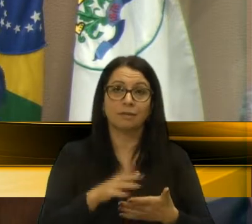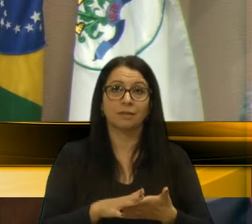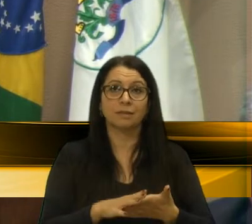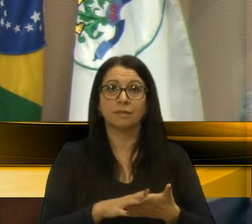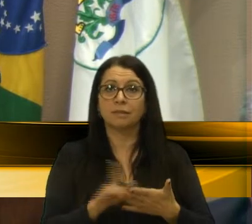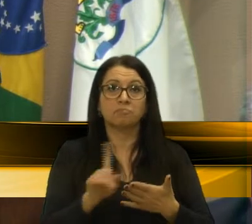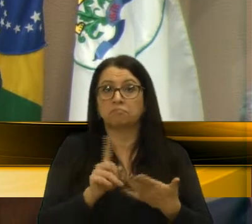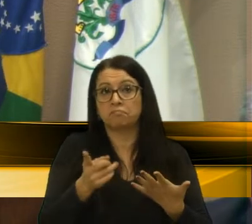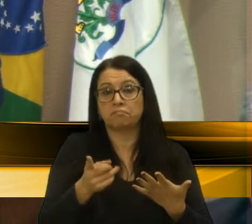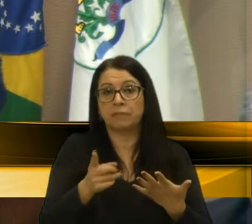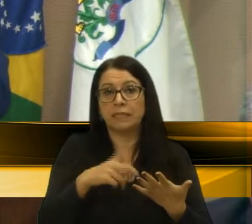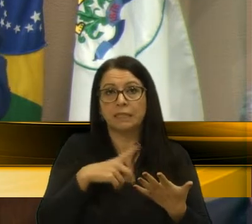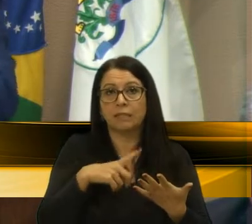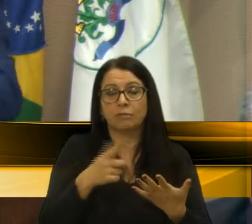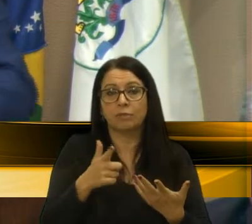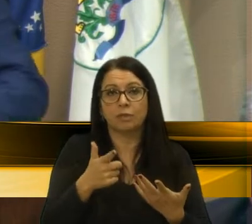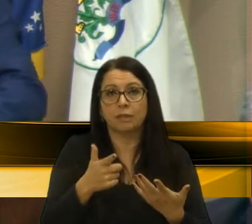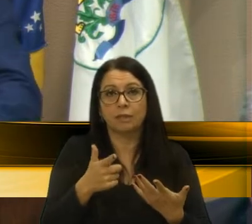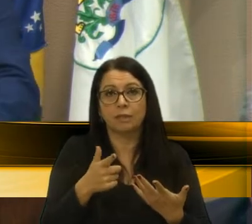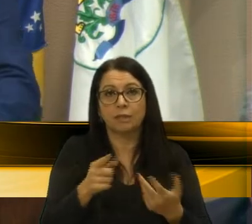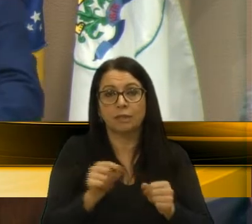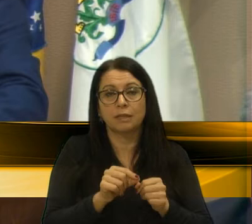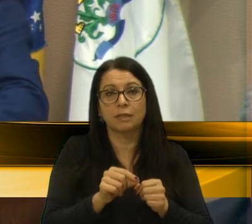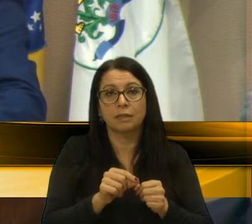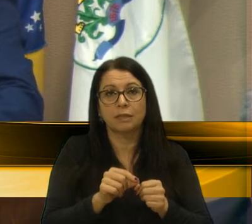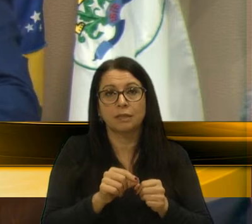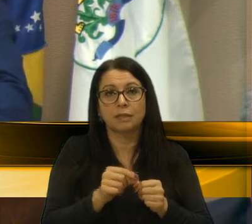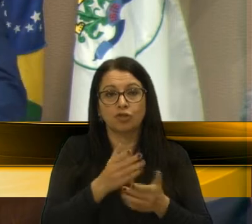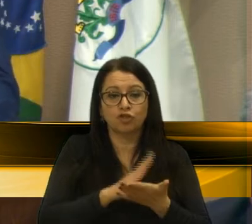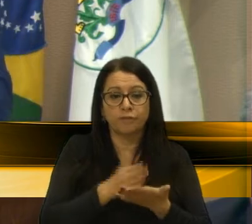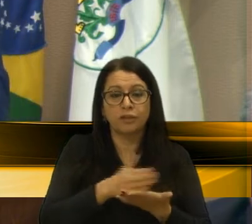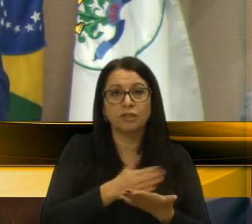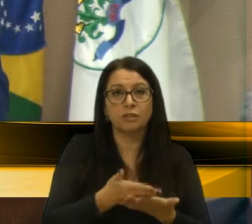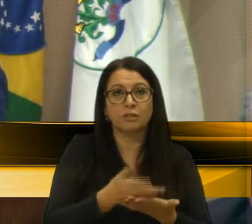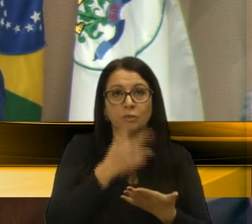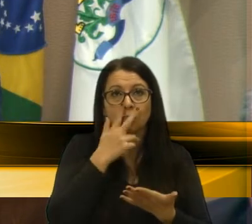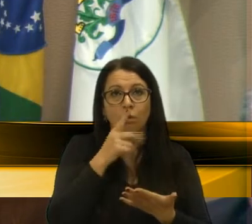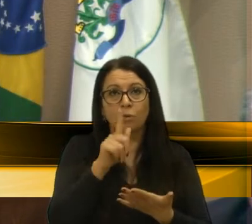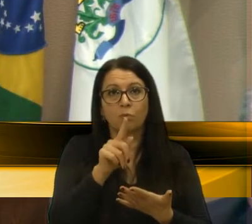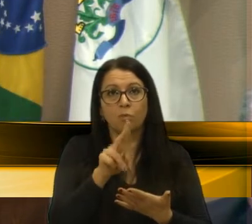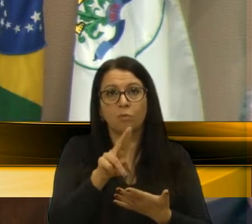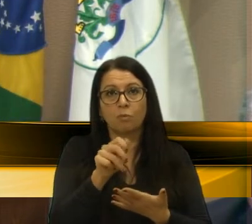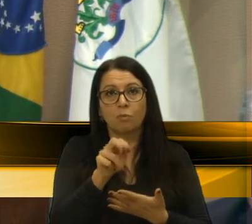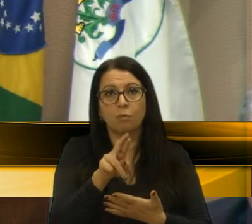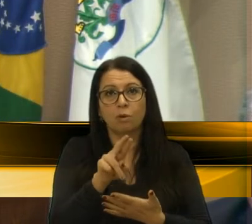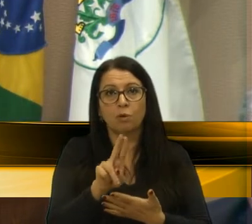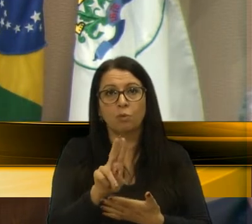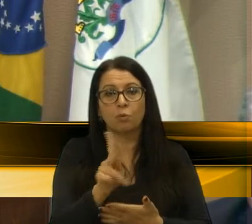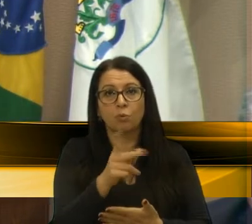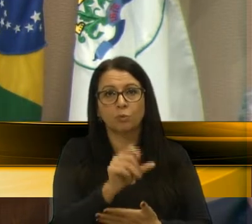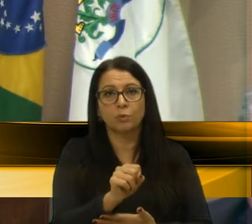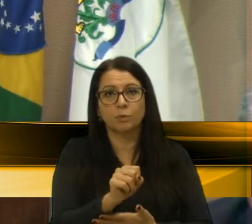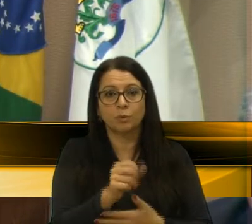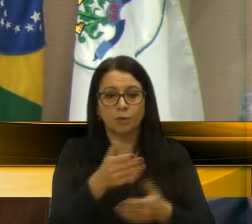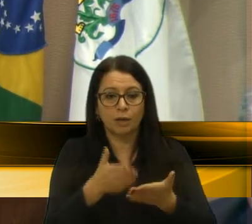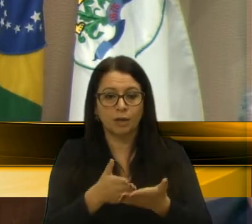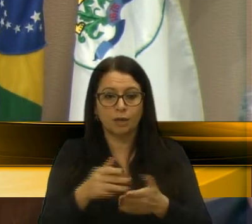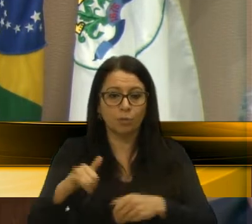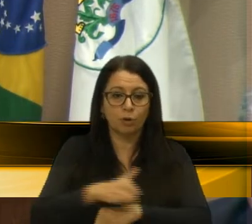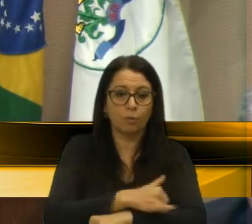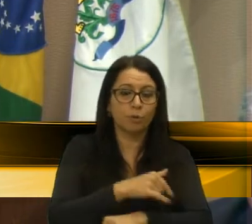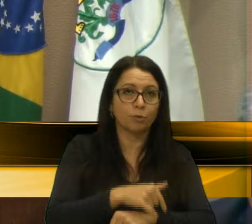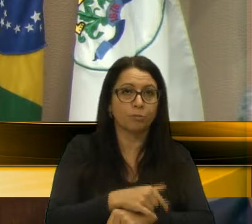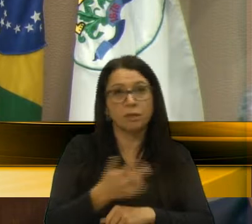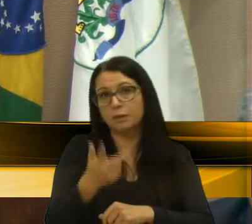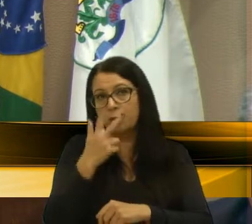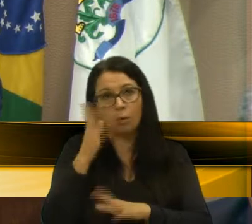se consideram, né? nem tem a consideração de divisa. É o caso de Guarulhos, né? O aeroporto é em Guarulhos, mas é